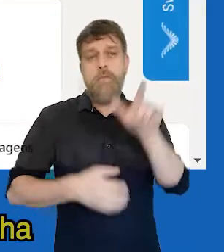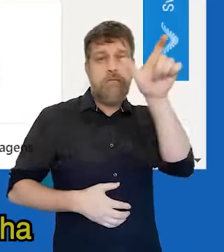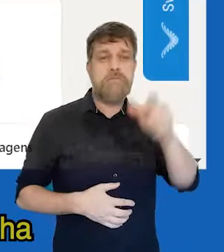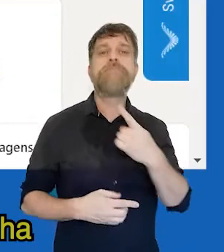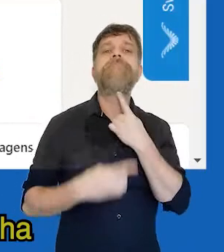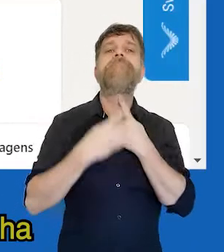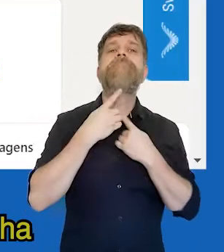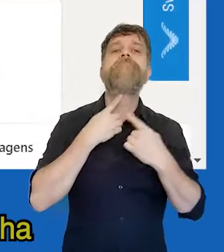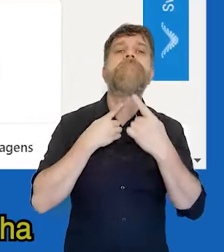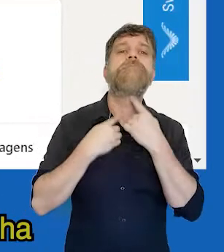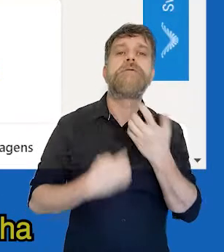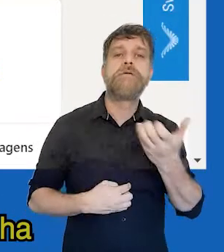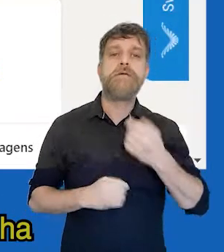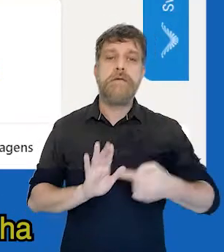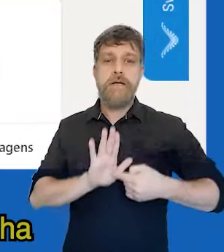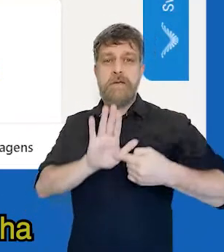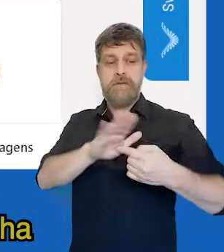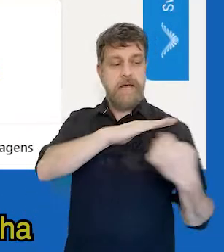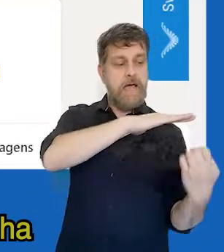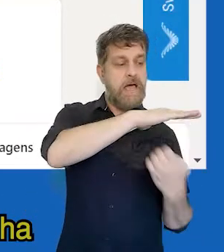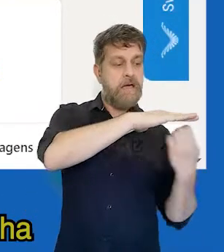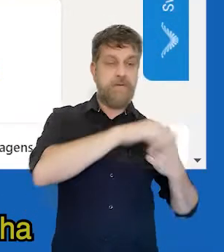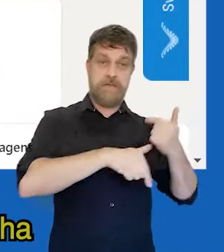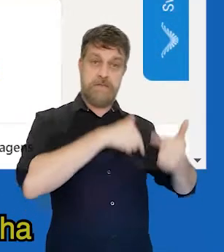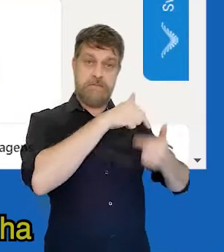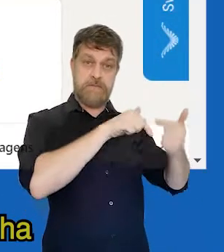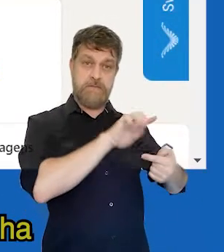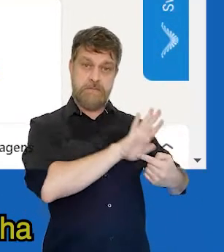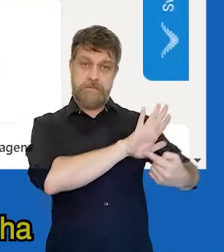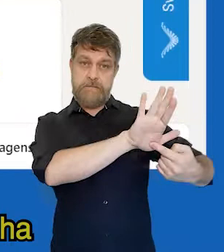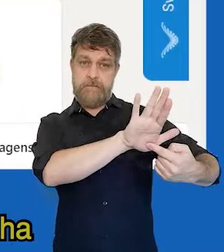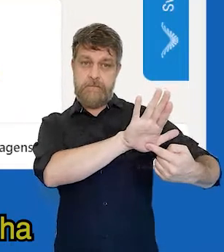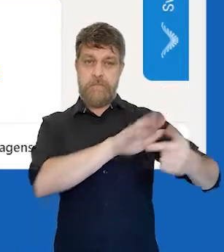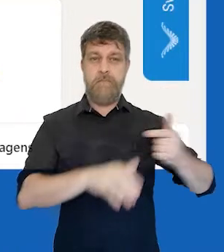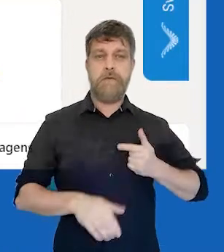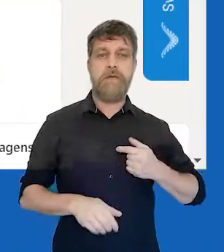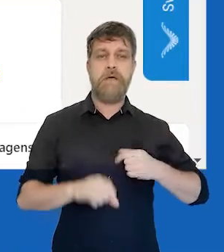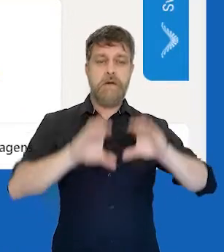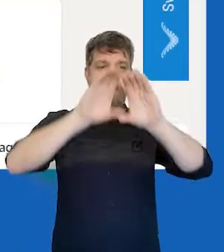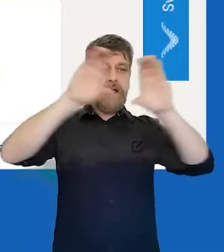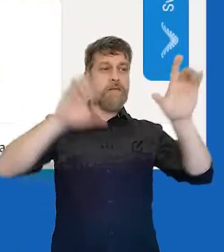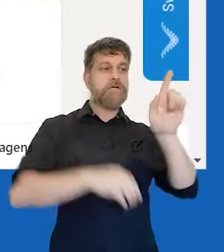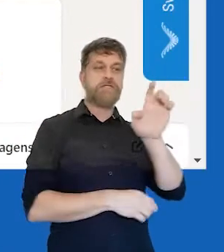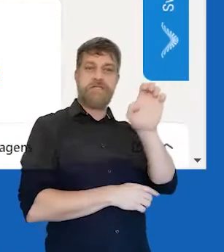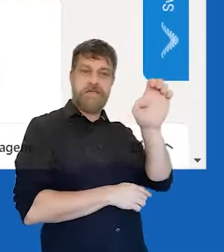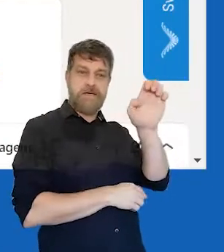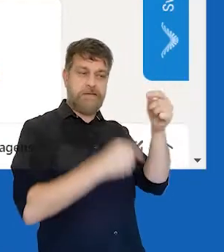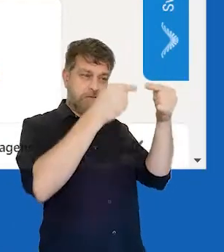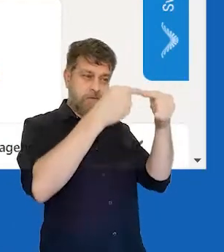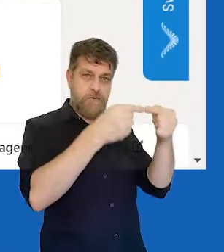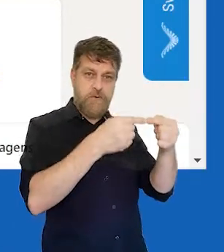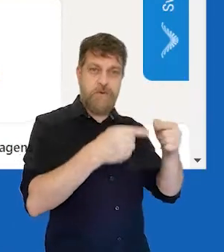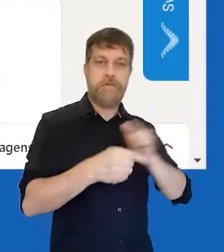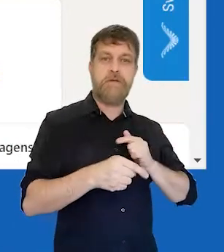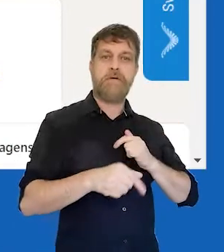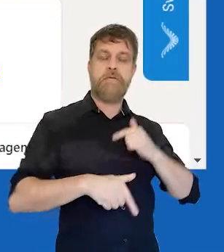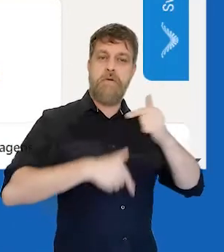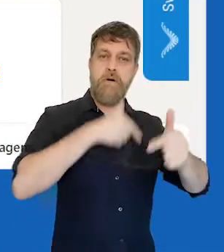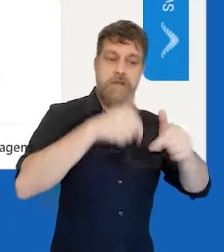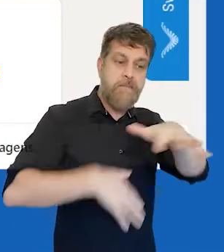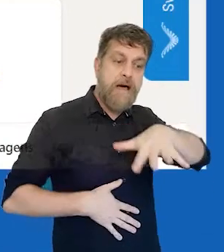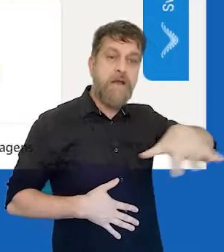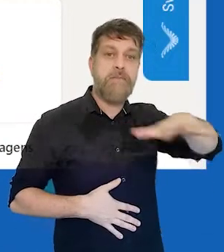queiram deixa alguma coisa que reflita a empresa que vocês trabalham o meu caso aqui é deixou uma capinha da Jé que faz parte do ramo de energia